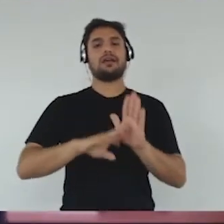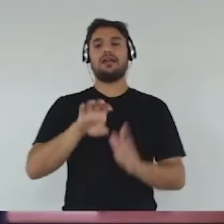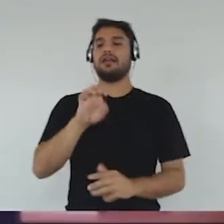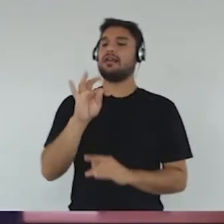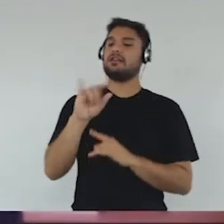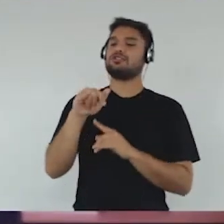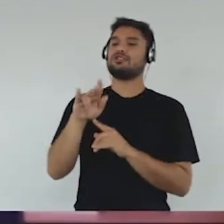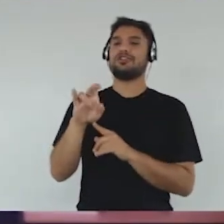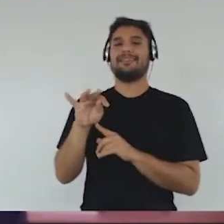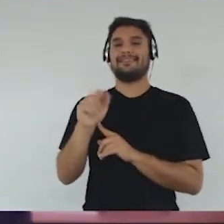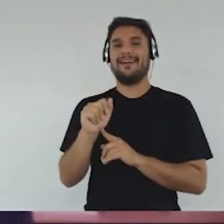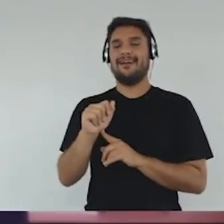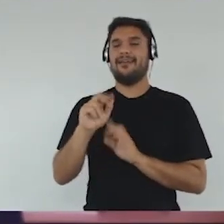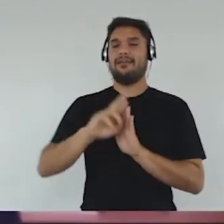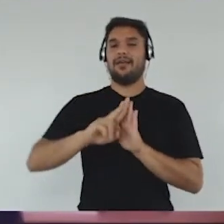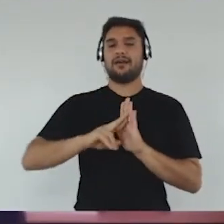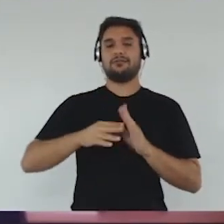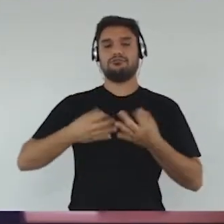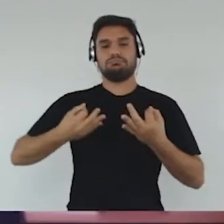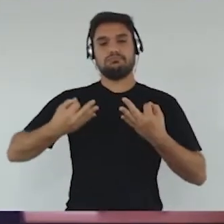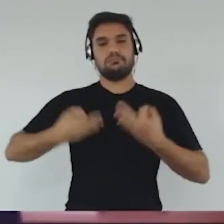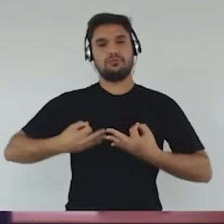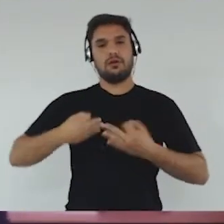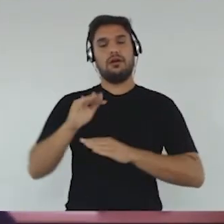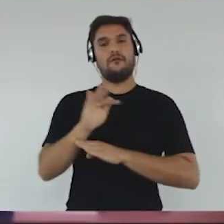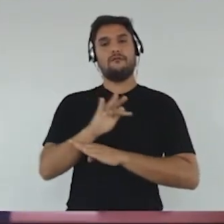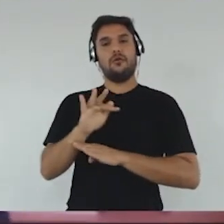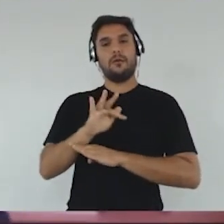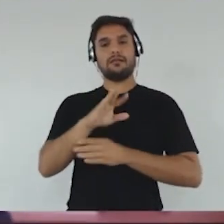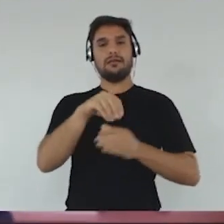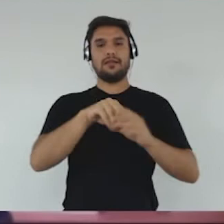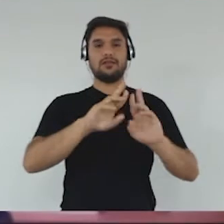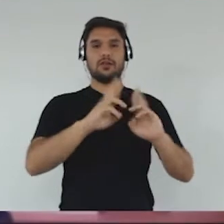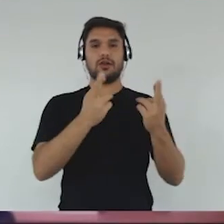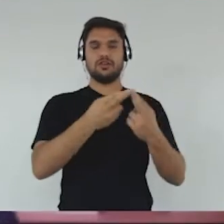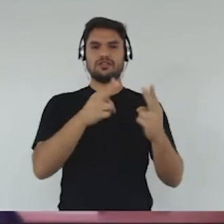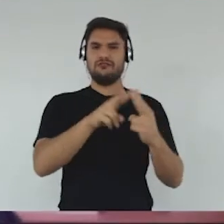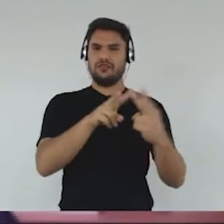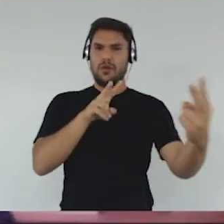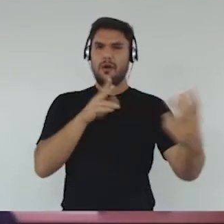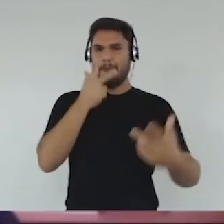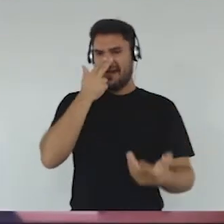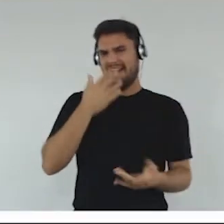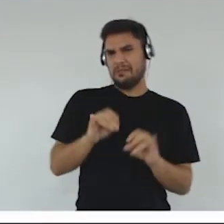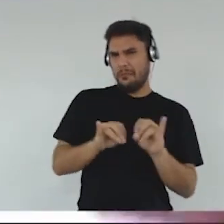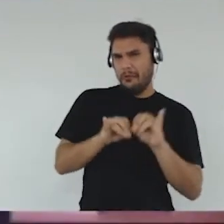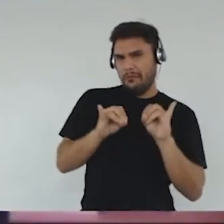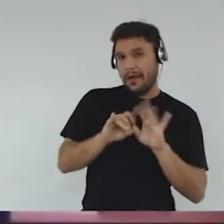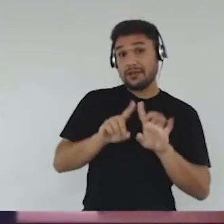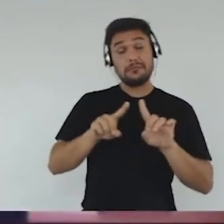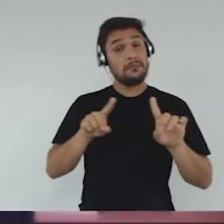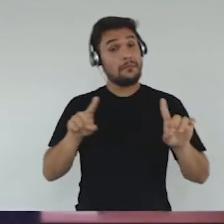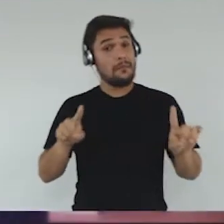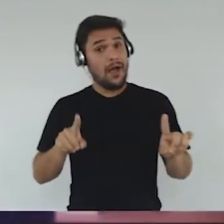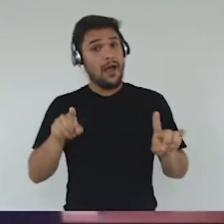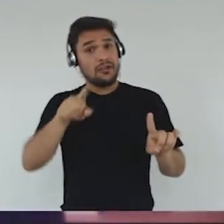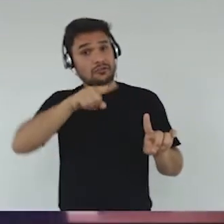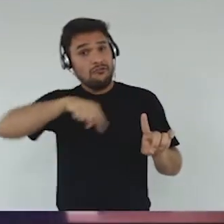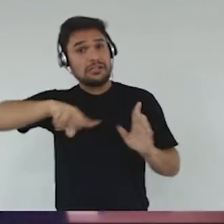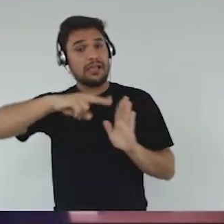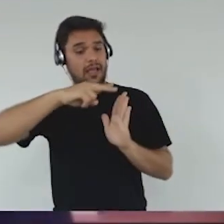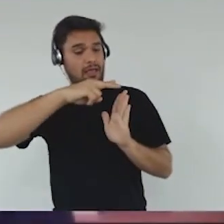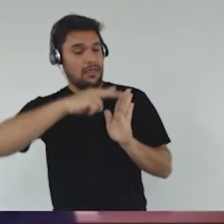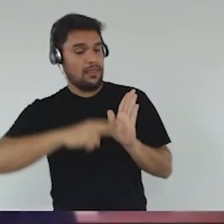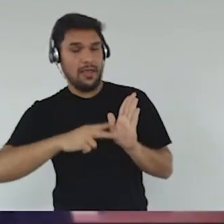de comportamento no âmbito de uma audiência virtual. Pode parecer meio tolo, mas se os senhores e as senhoras lerem